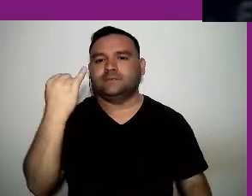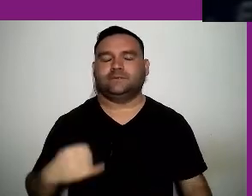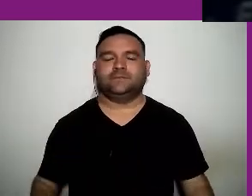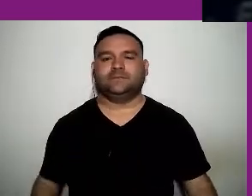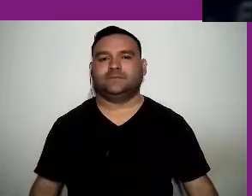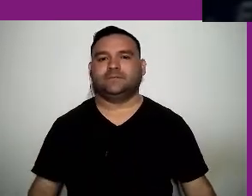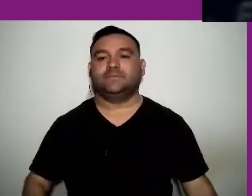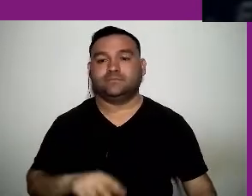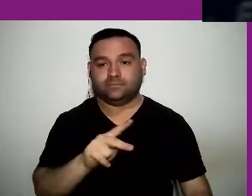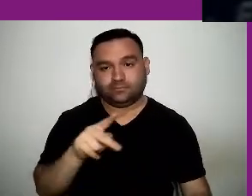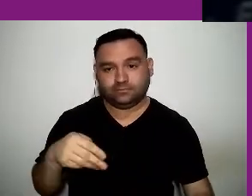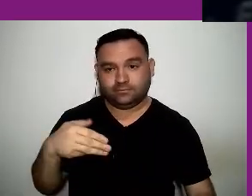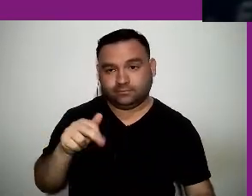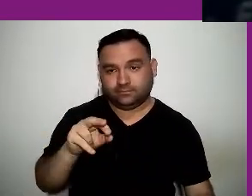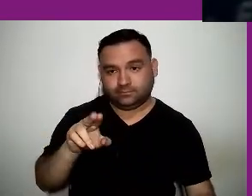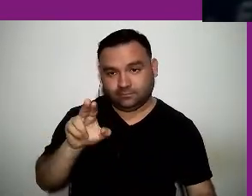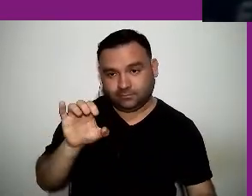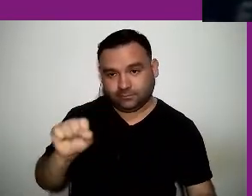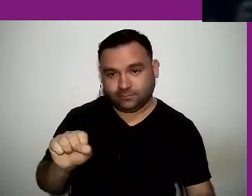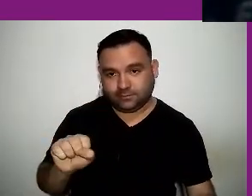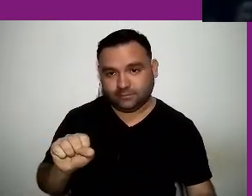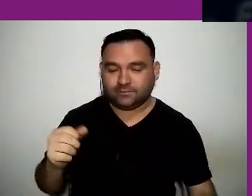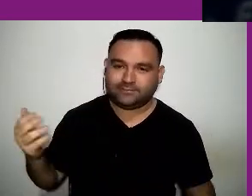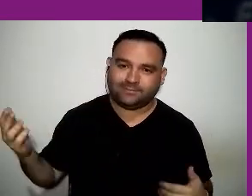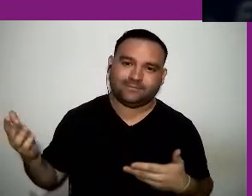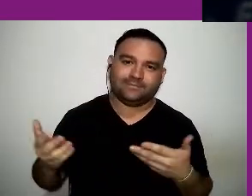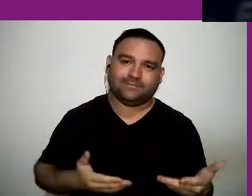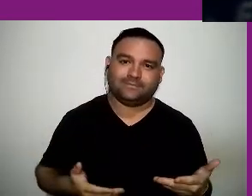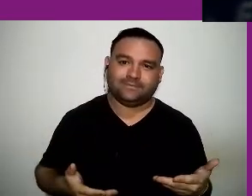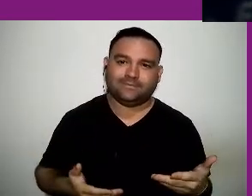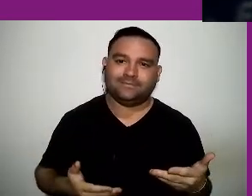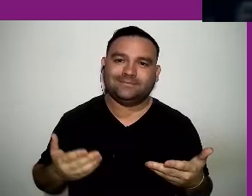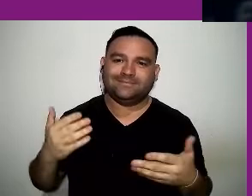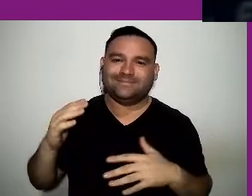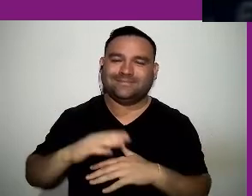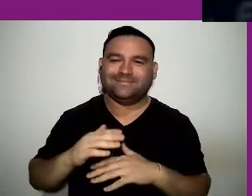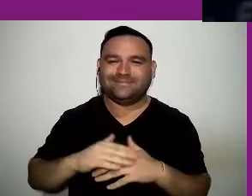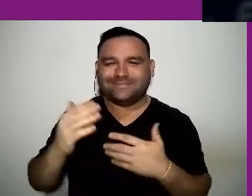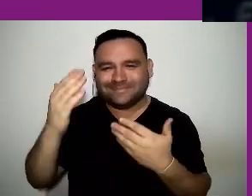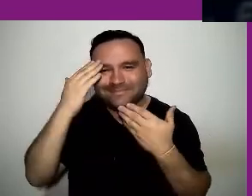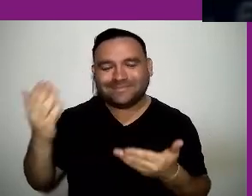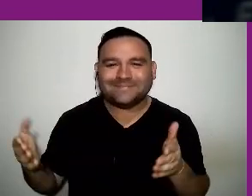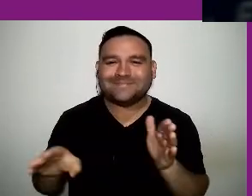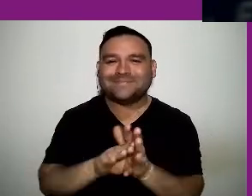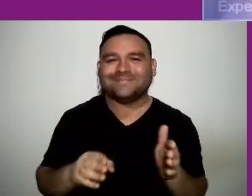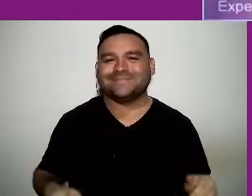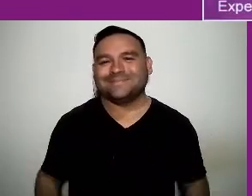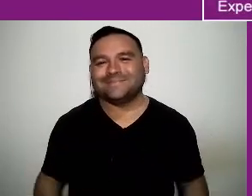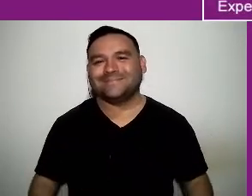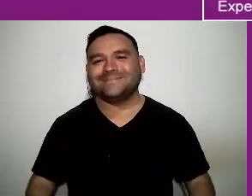importantes. Professor Marcos Schultz, the mic is yours. Thank you so much for being here.